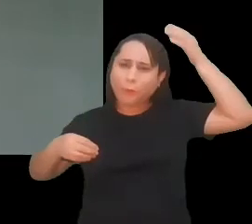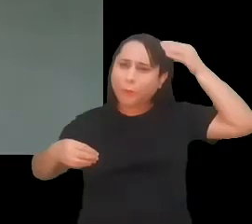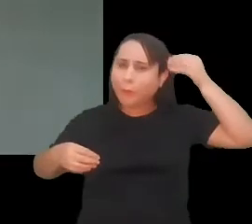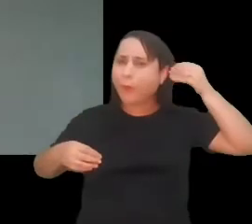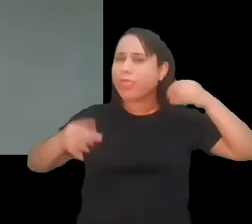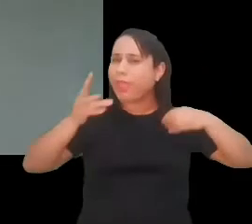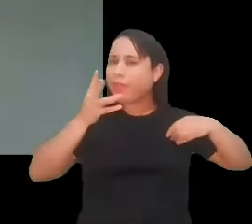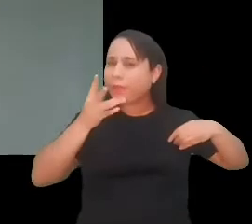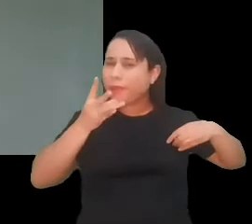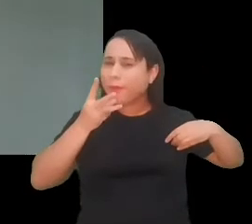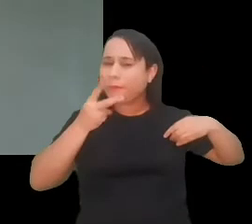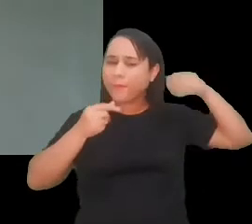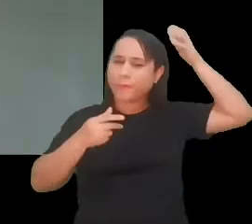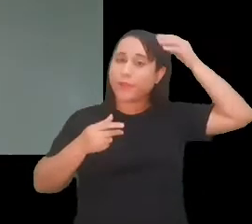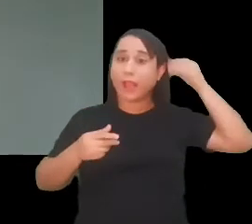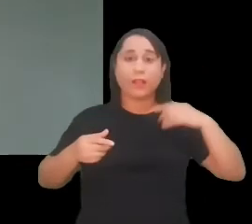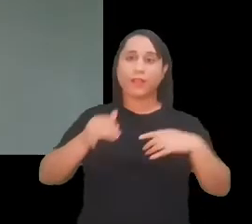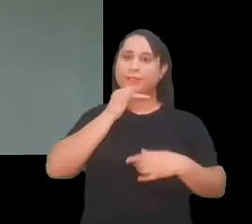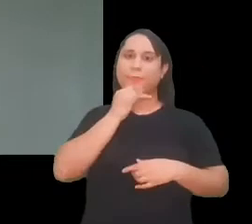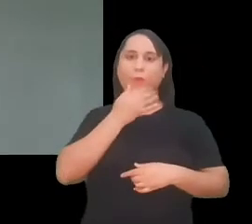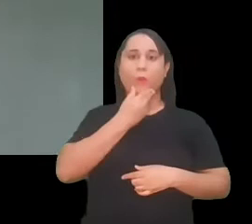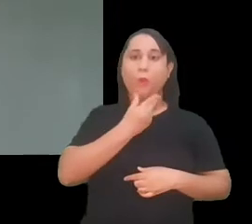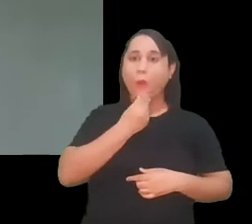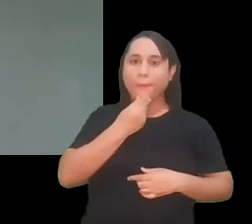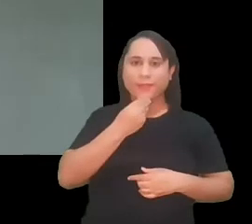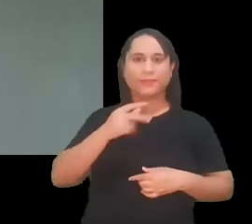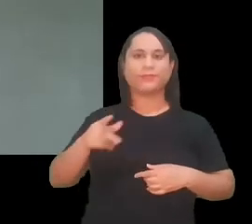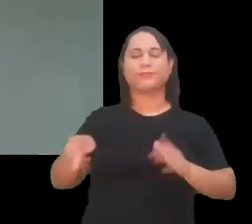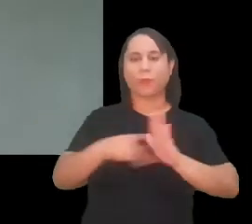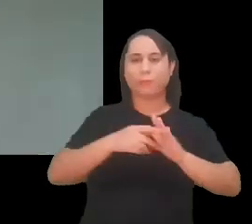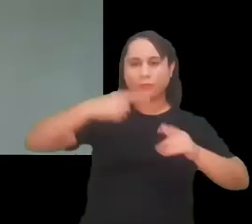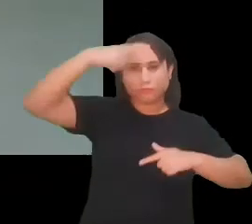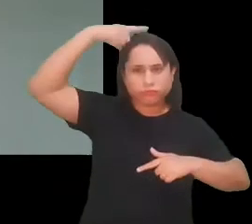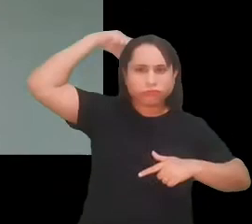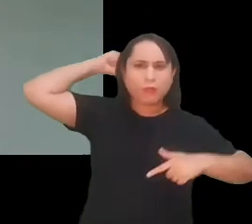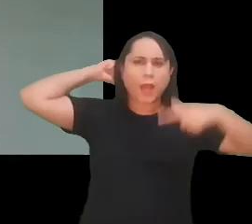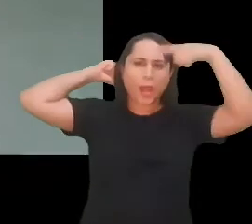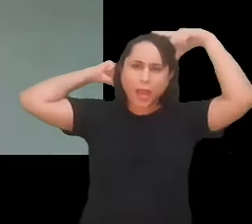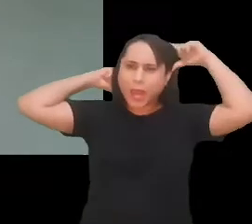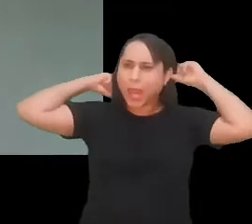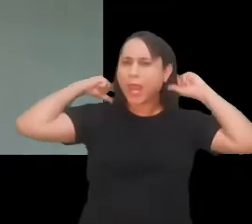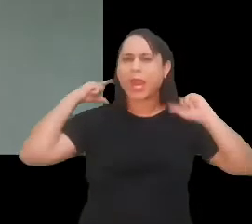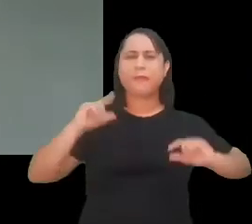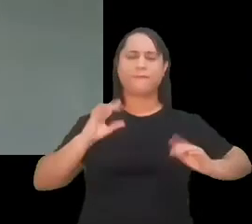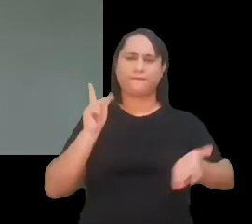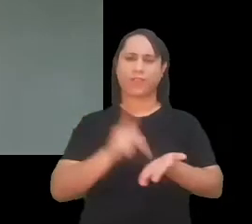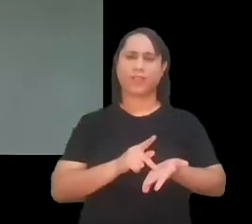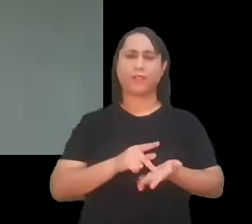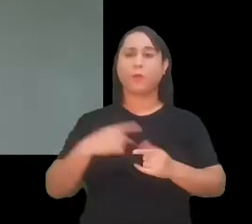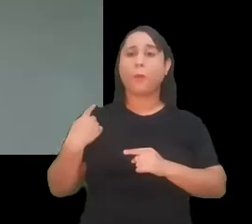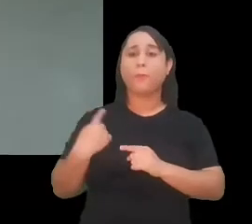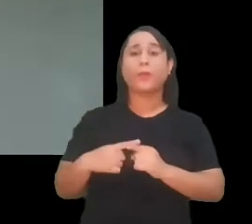que é característico das pessoas carecas. No caso do homem, vocês sabem que é diferente. E por que ela é uma herança influenciada pelo